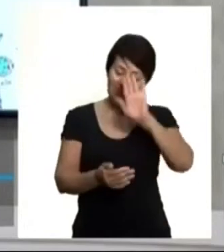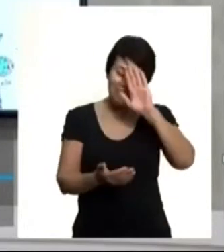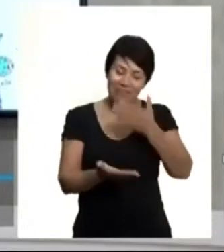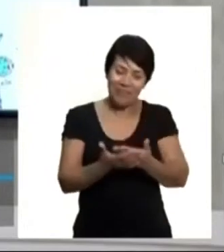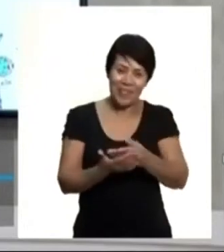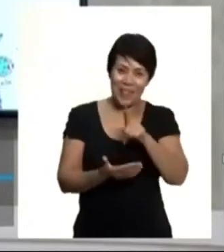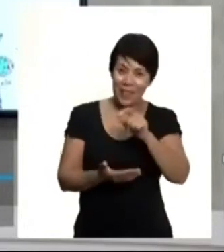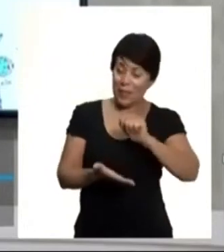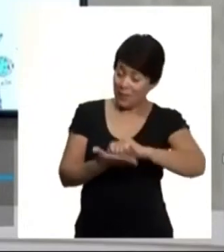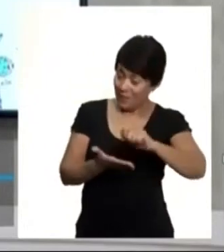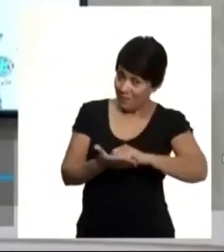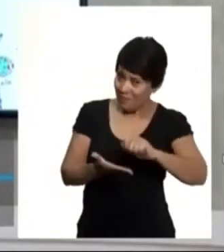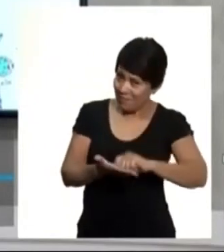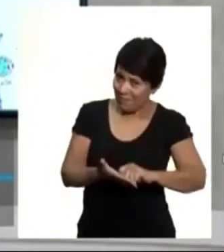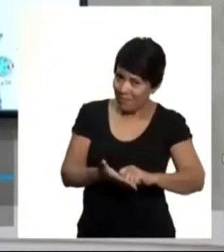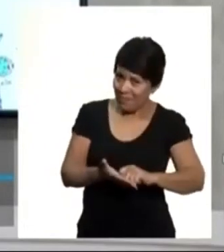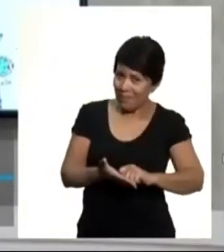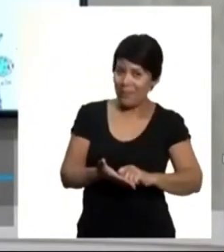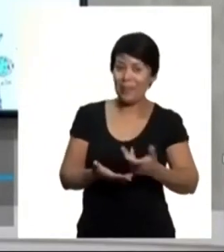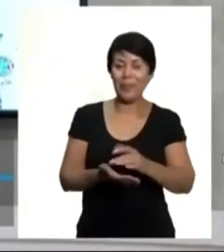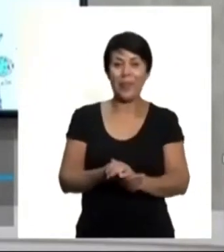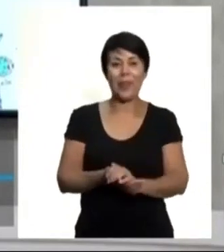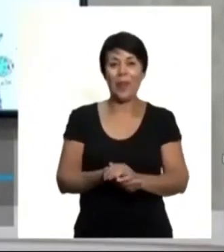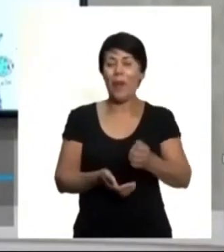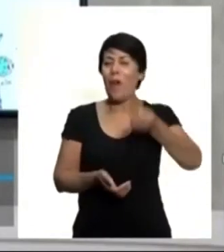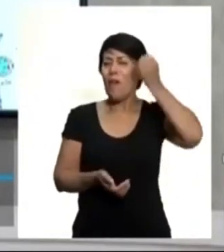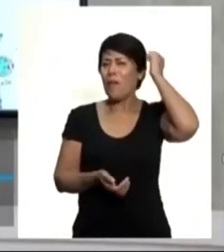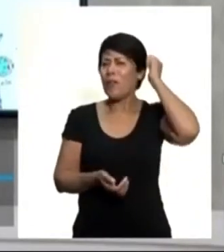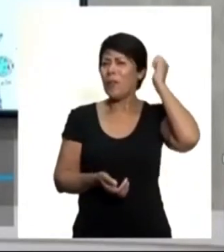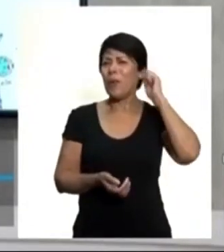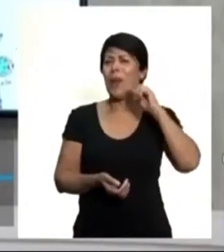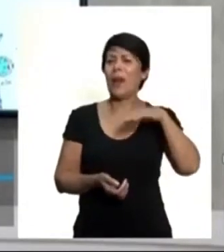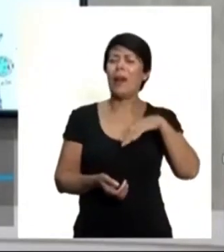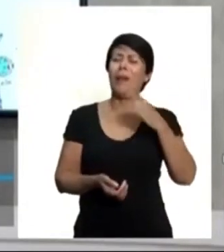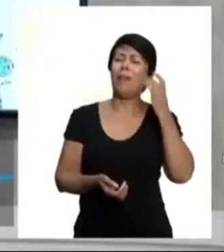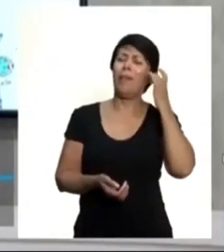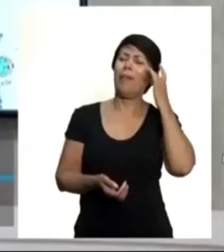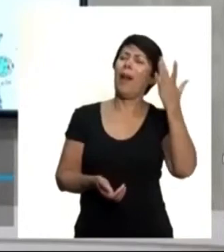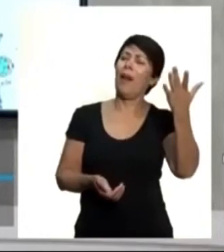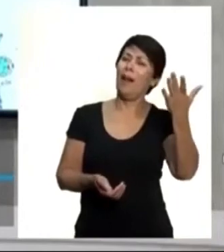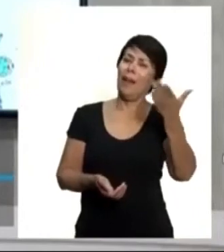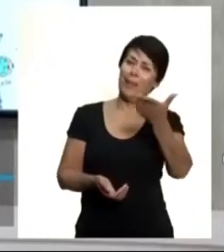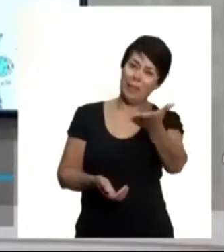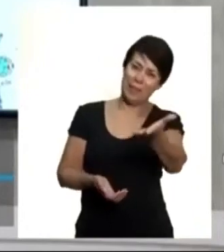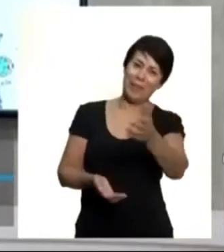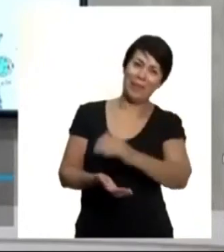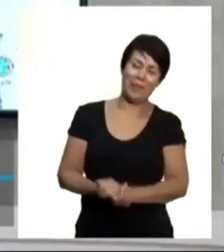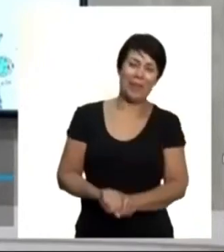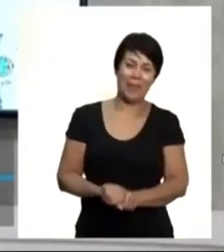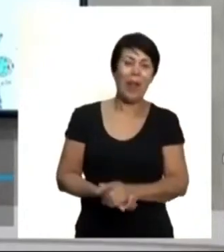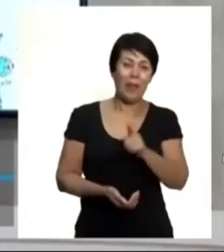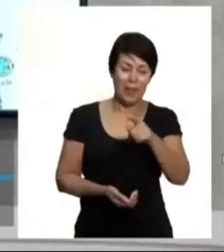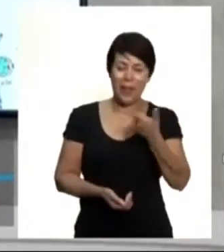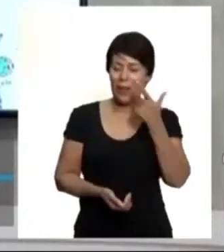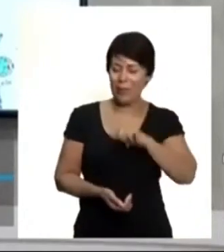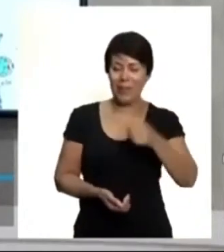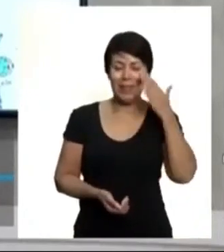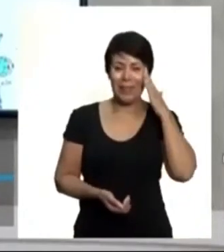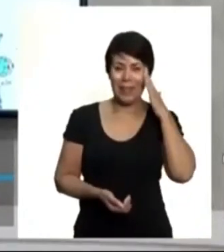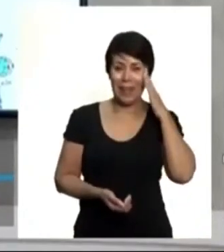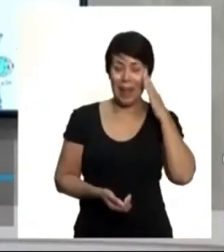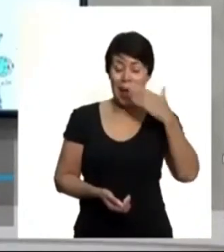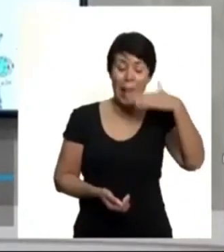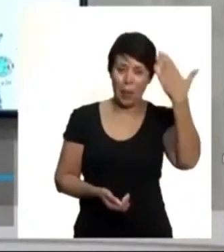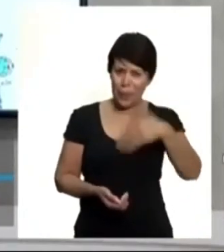você tomou nota, o vestibular fica muito mais, enfim, né, compreensível. A prova sempre vai